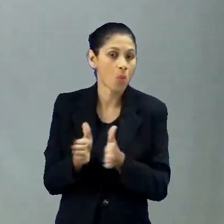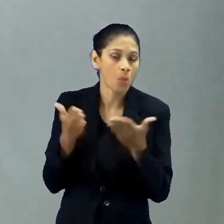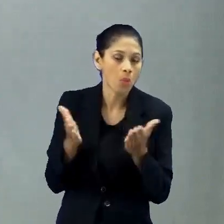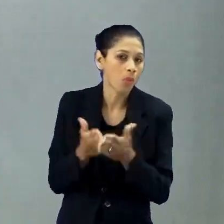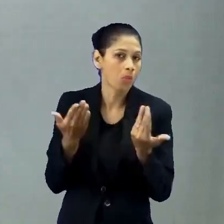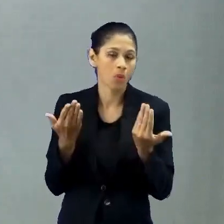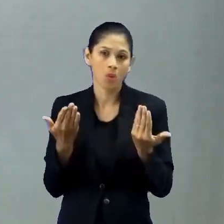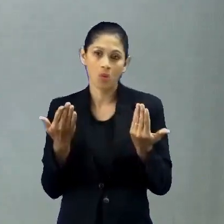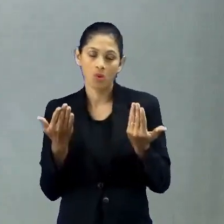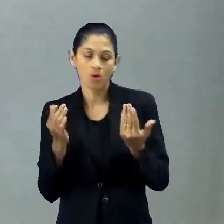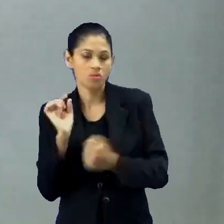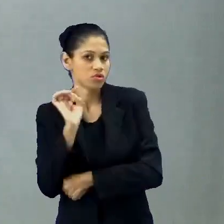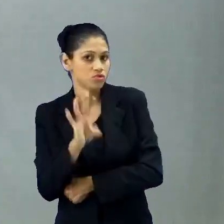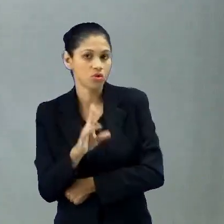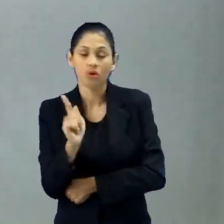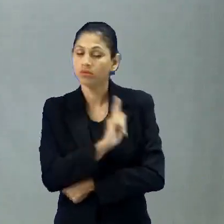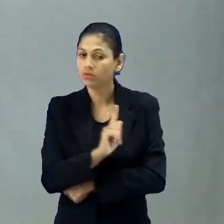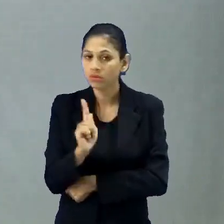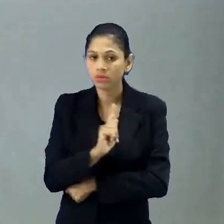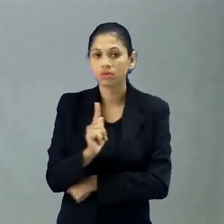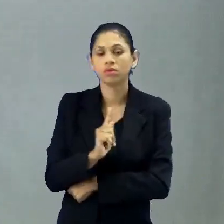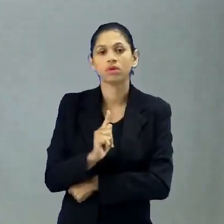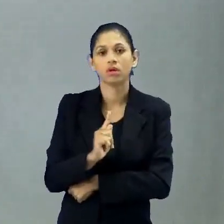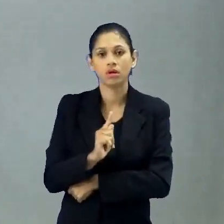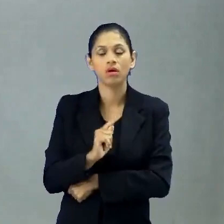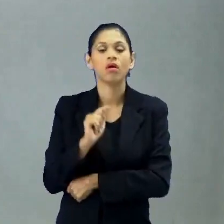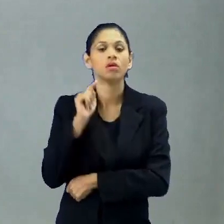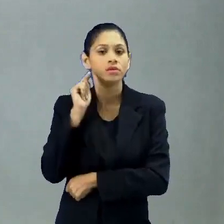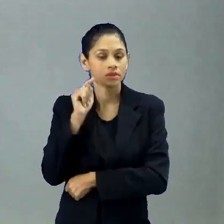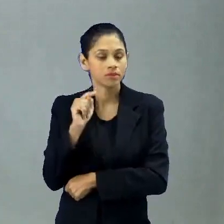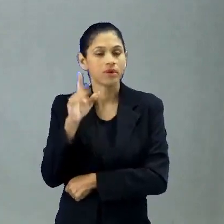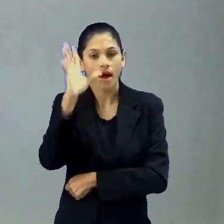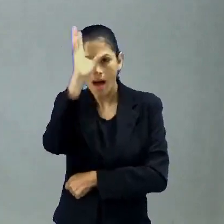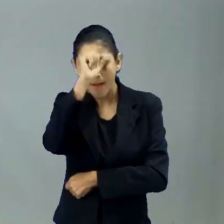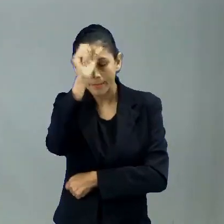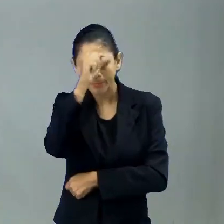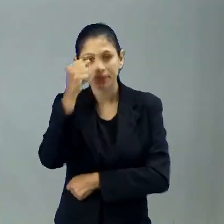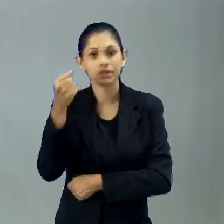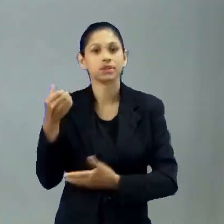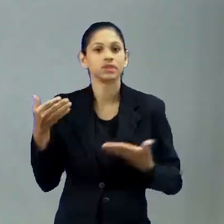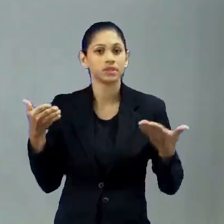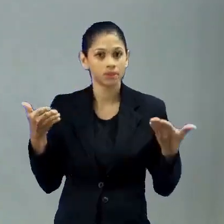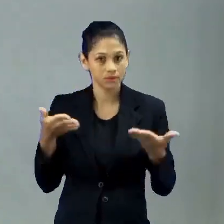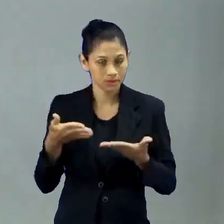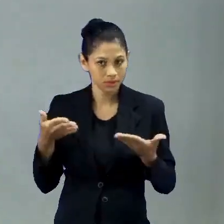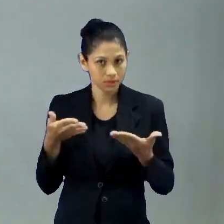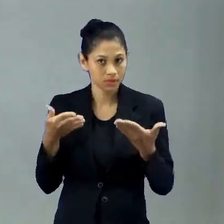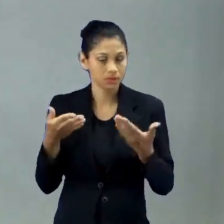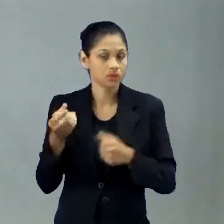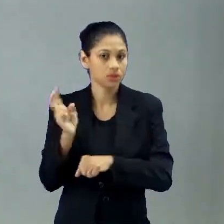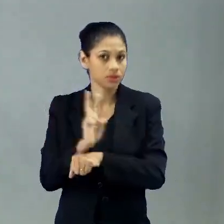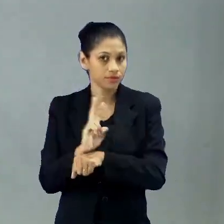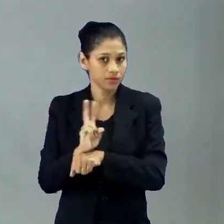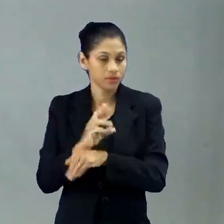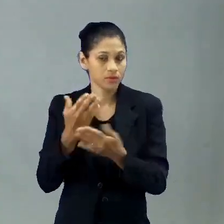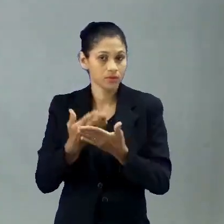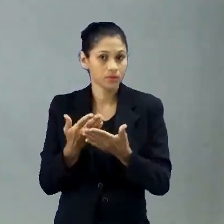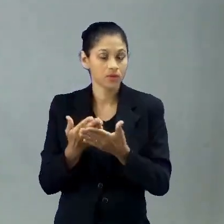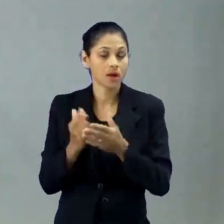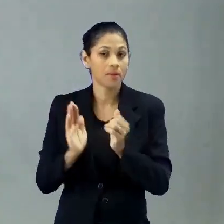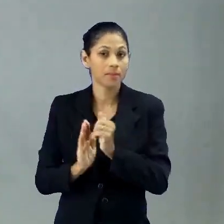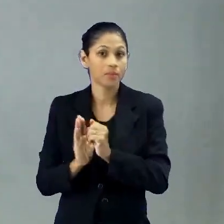humanos, e é isso que você vai aprender ao longo desta videoaula, eles estão para proteger